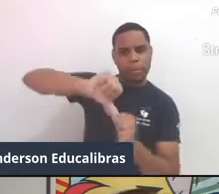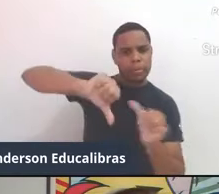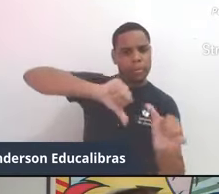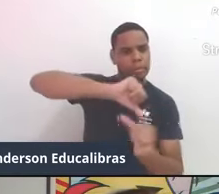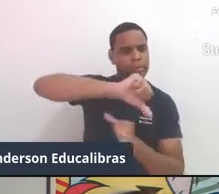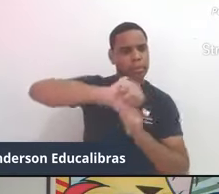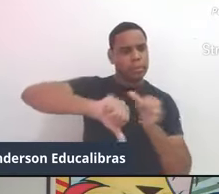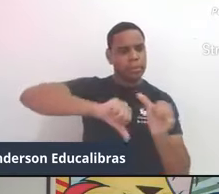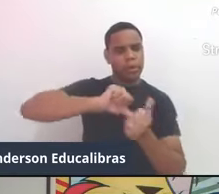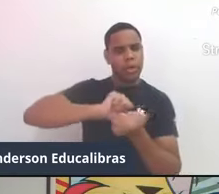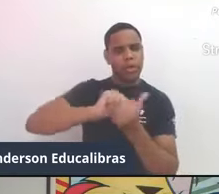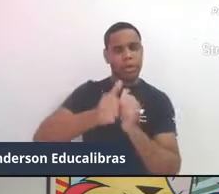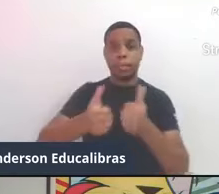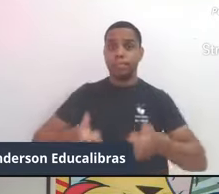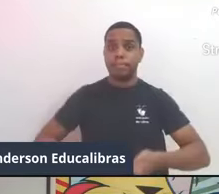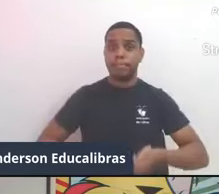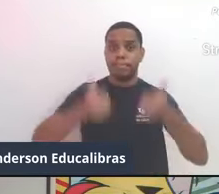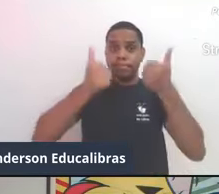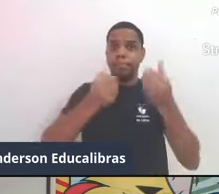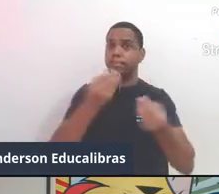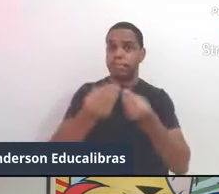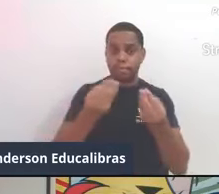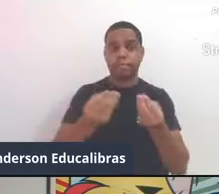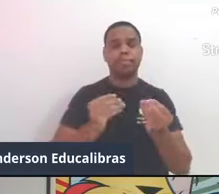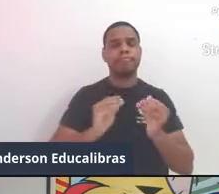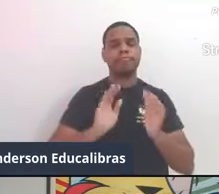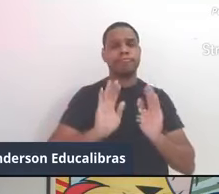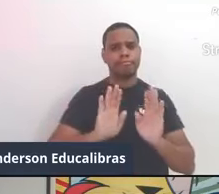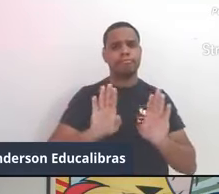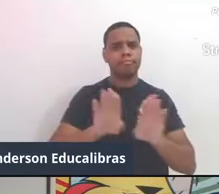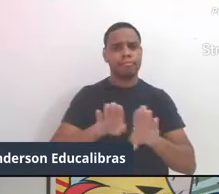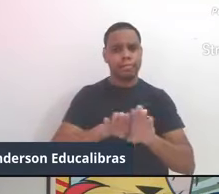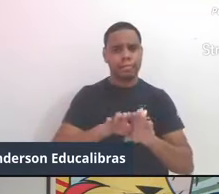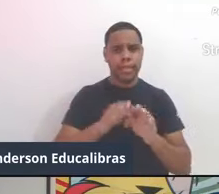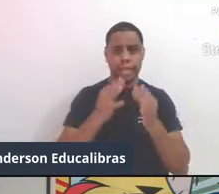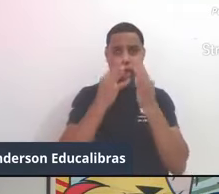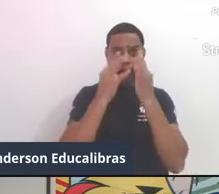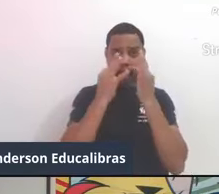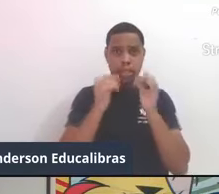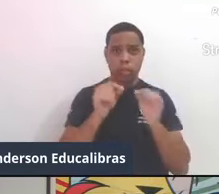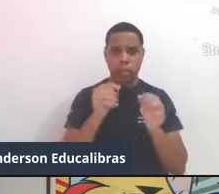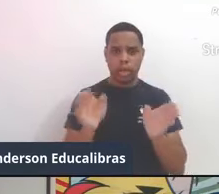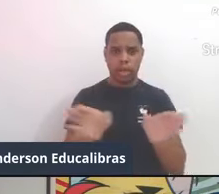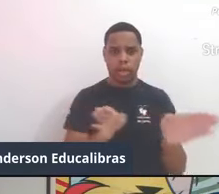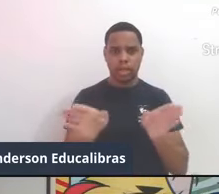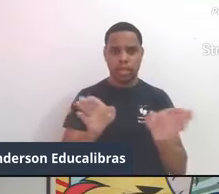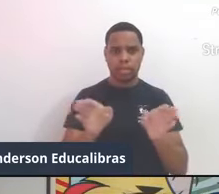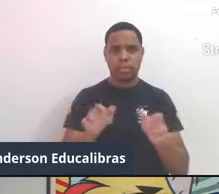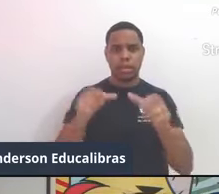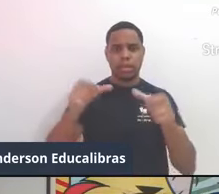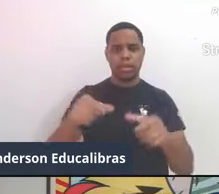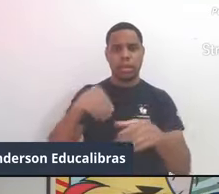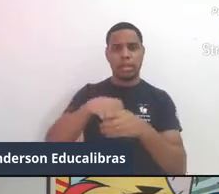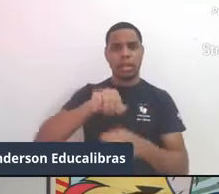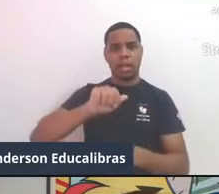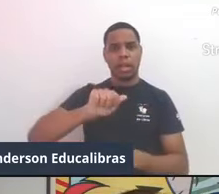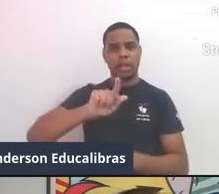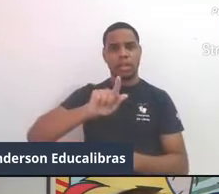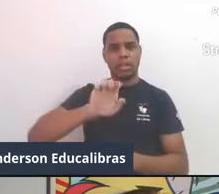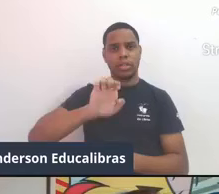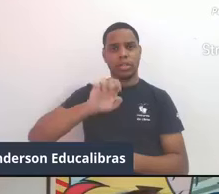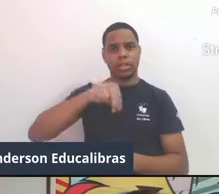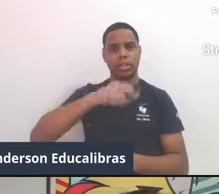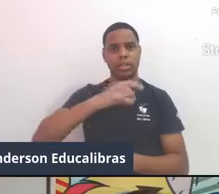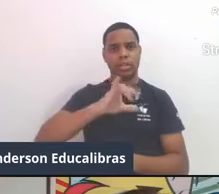faz uma adequação melhor, mas também de ter um olhar atento para a acessibilidade das nossas agências e o quanto ela tem que ser